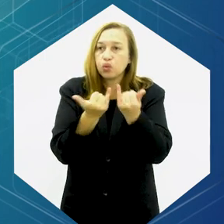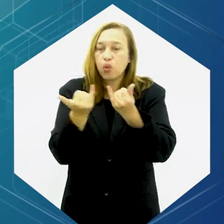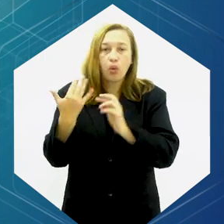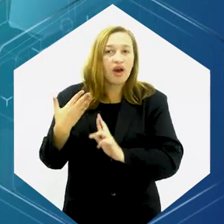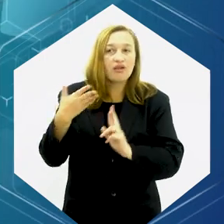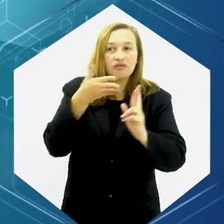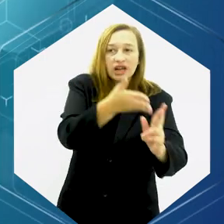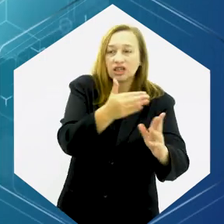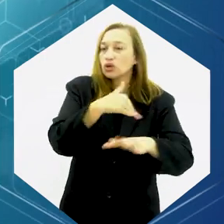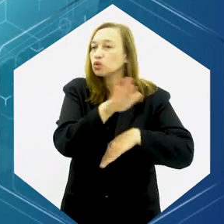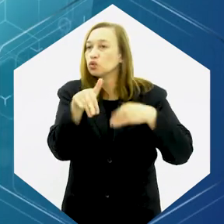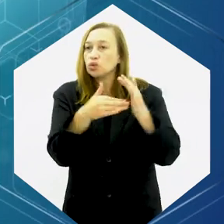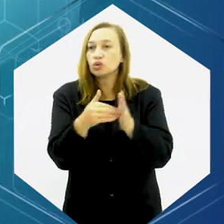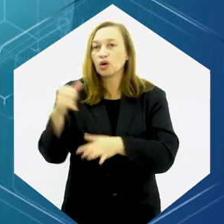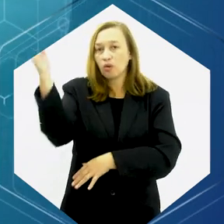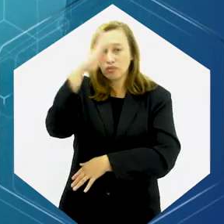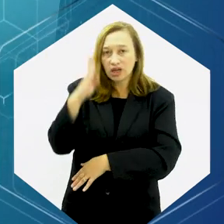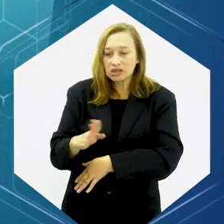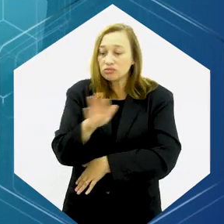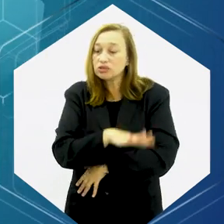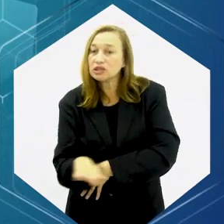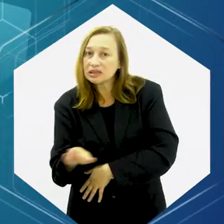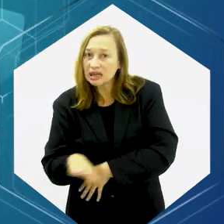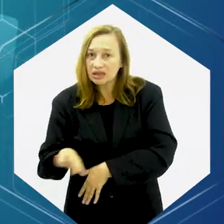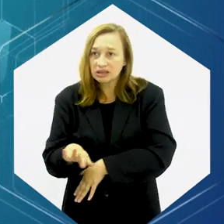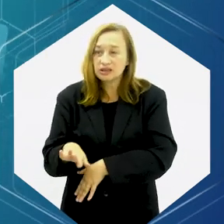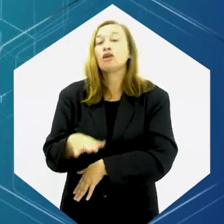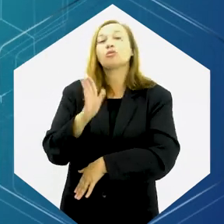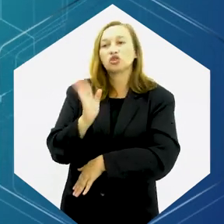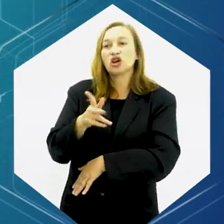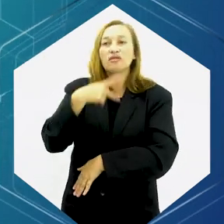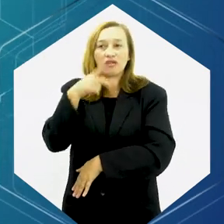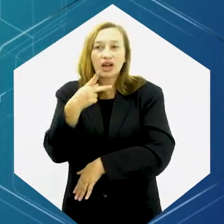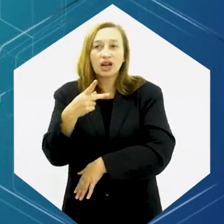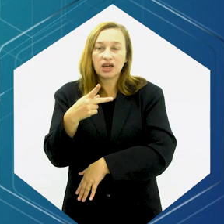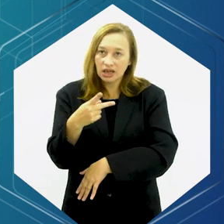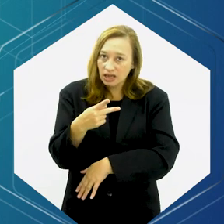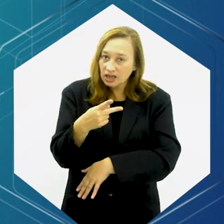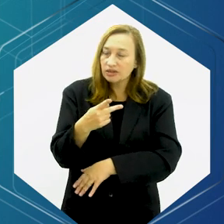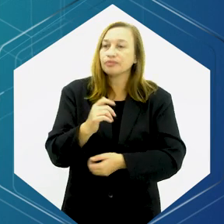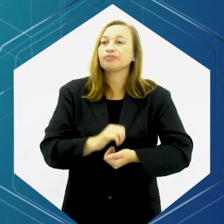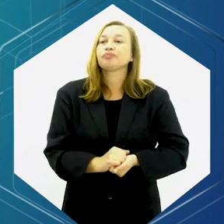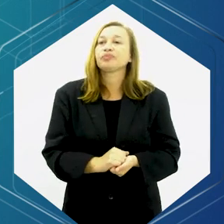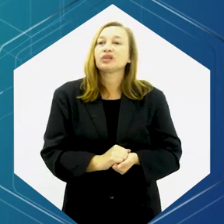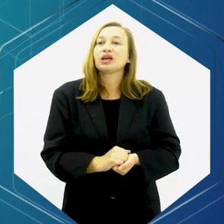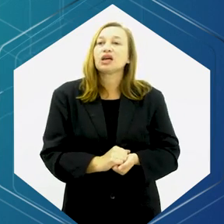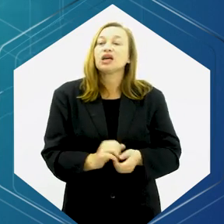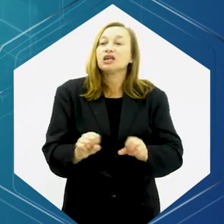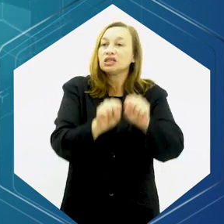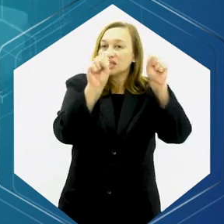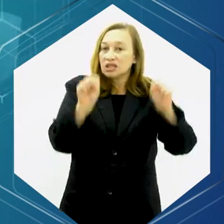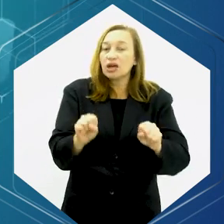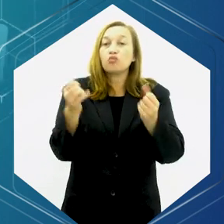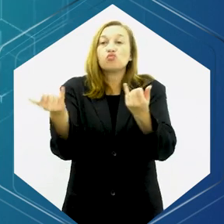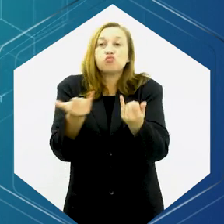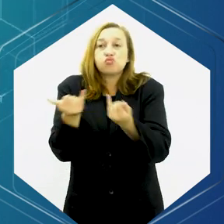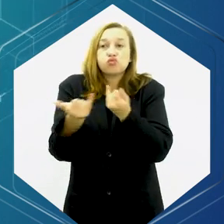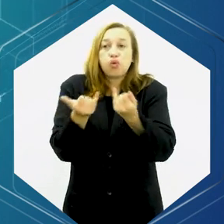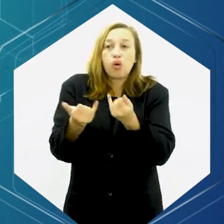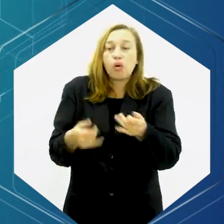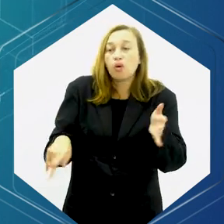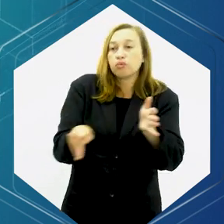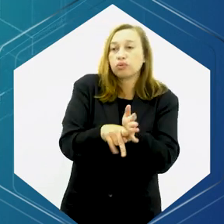eles são referentes totalmente a crianças brasileiras Como eu disse são Dados provenientes de sistemas de